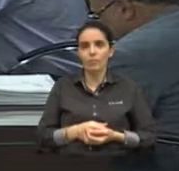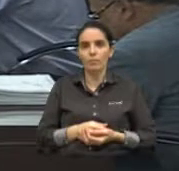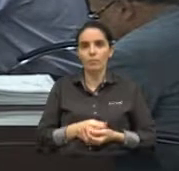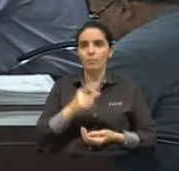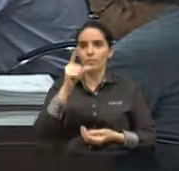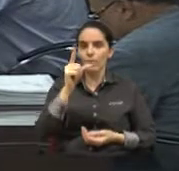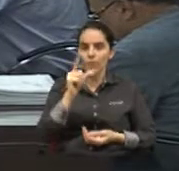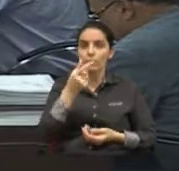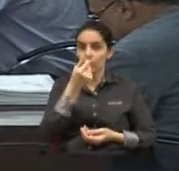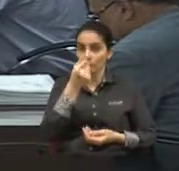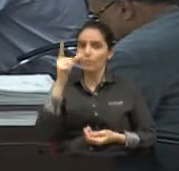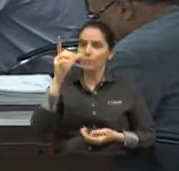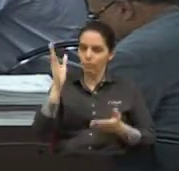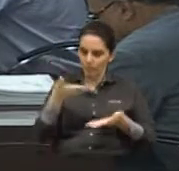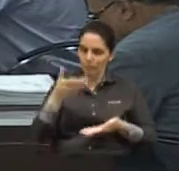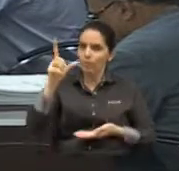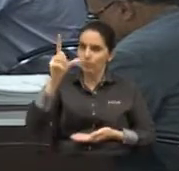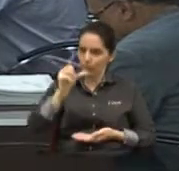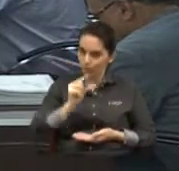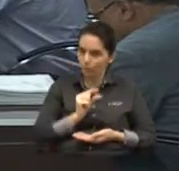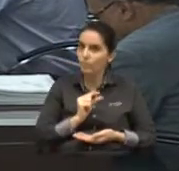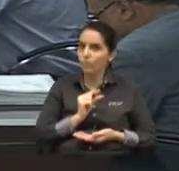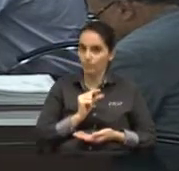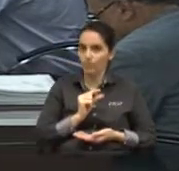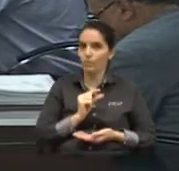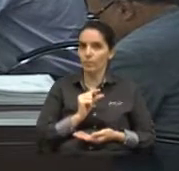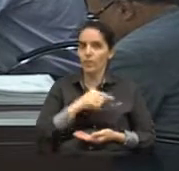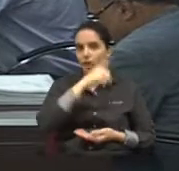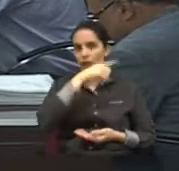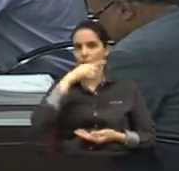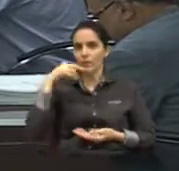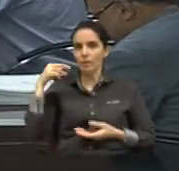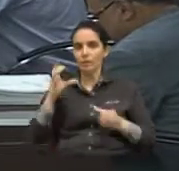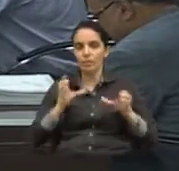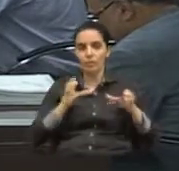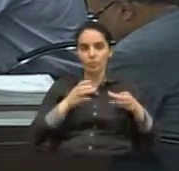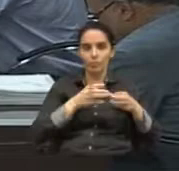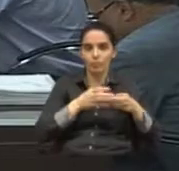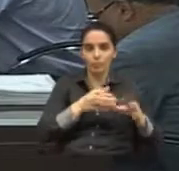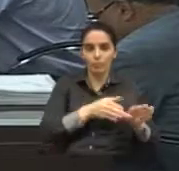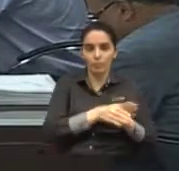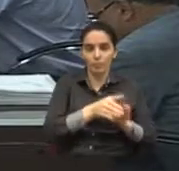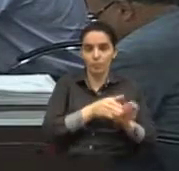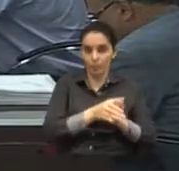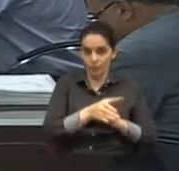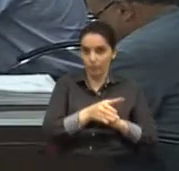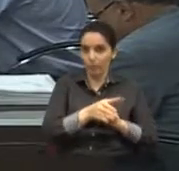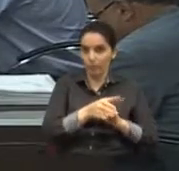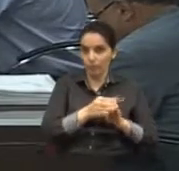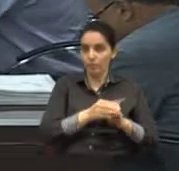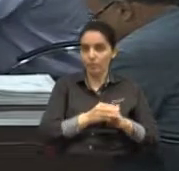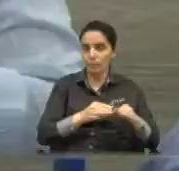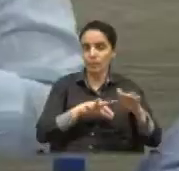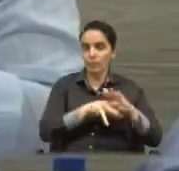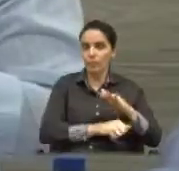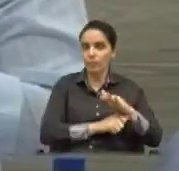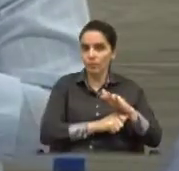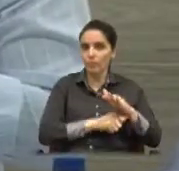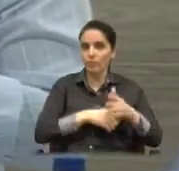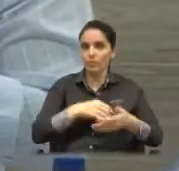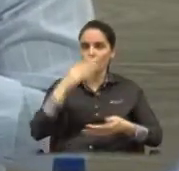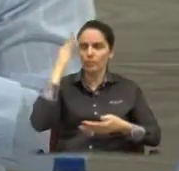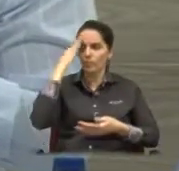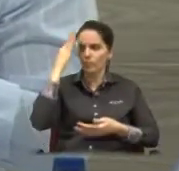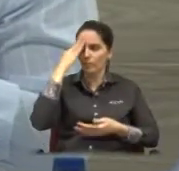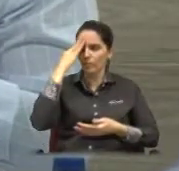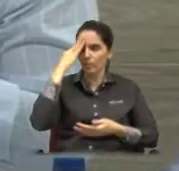temos. E assim, eu faço parte do Conselho de Cidades da Vara de Execução Criminal, e nós sabemos